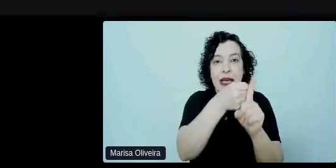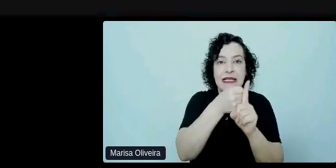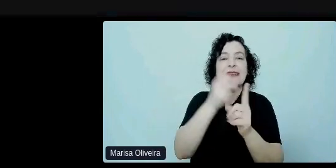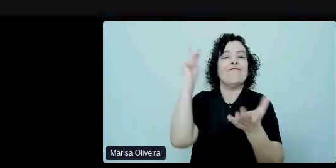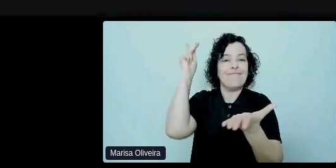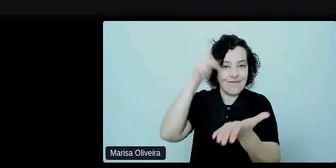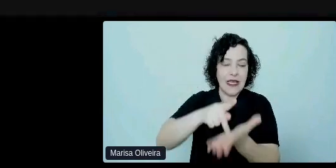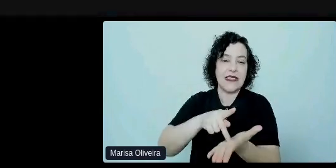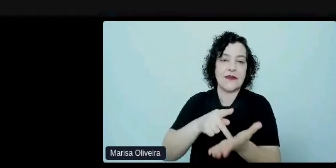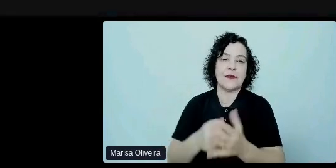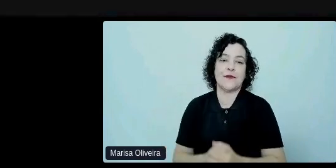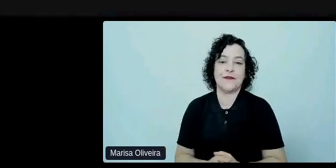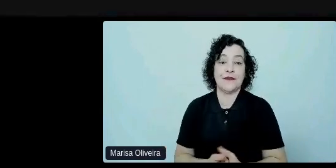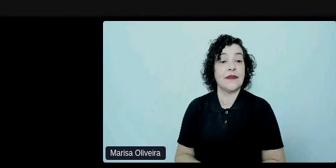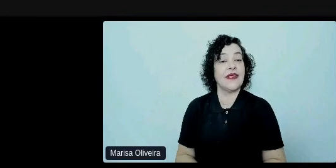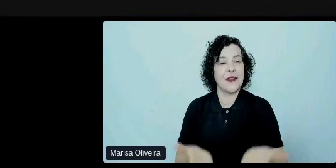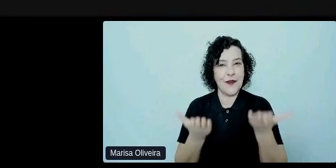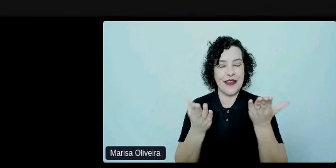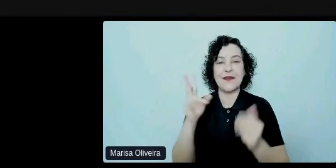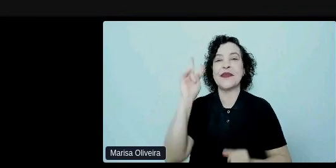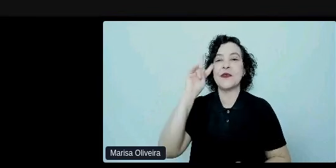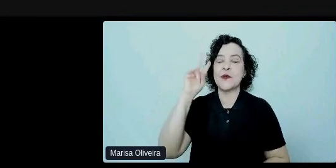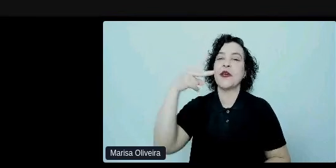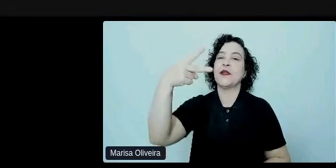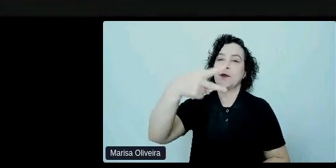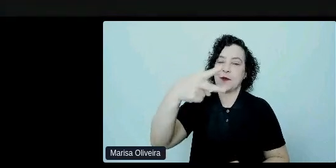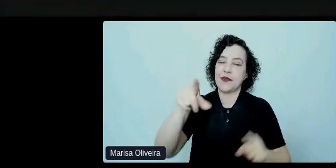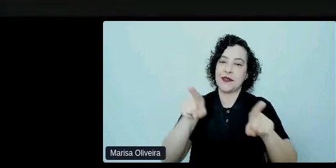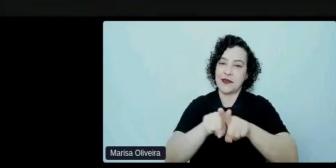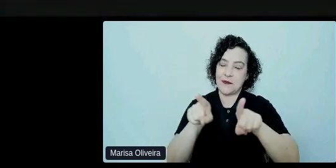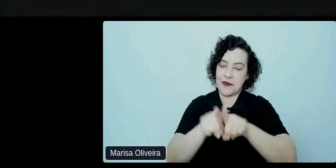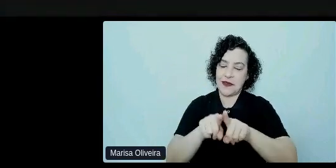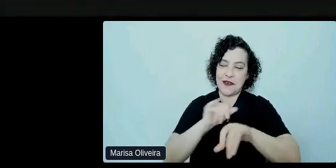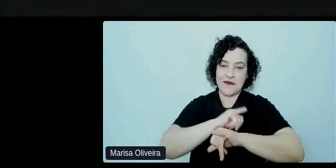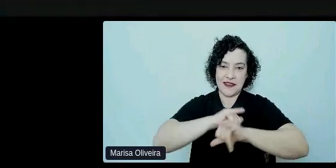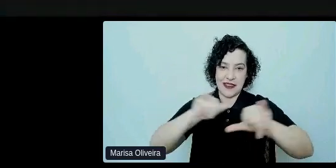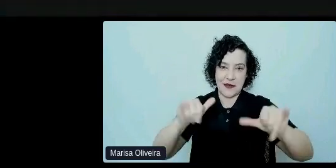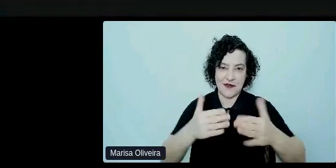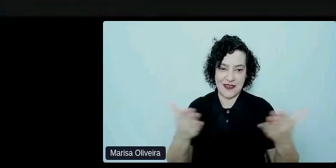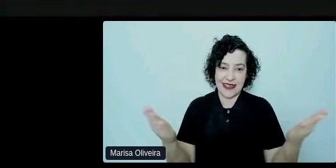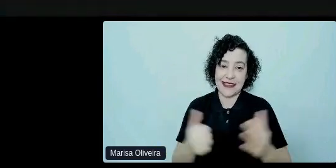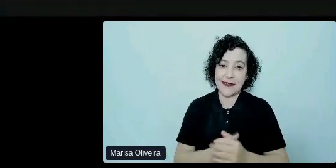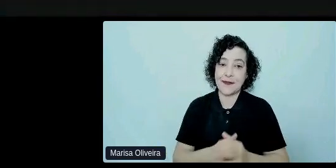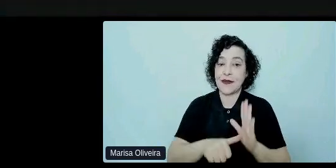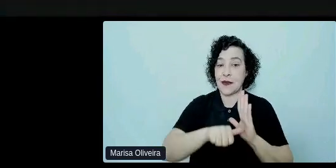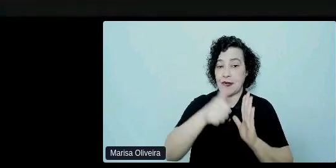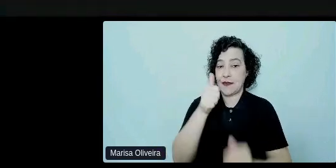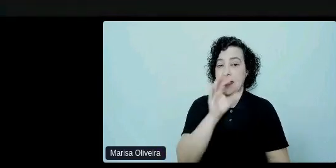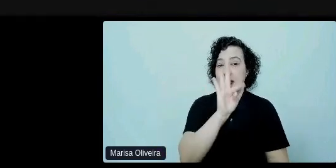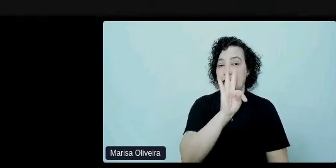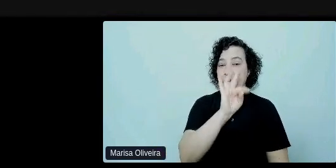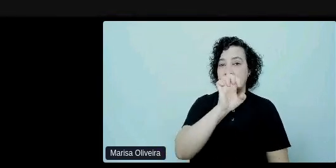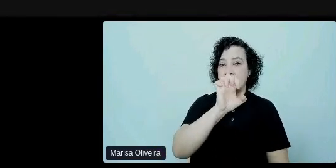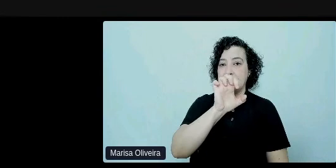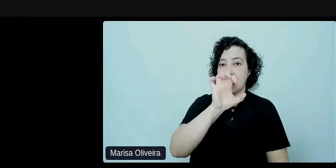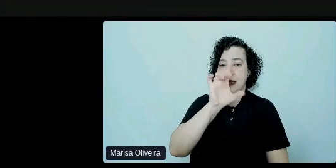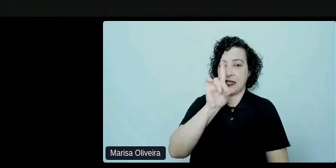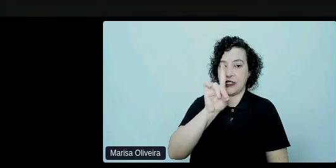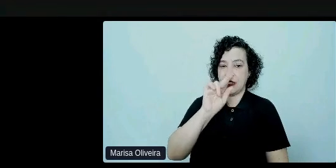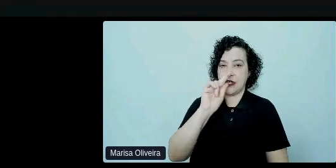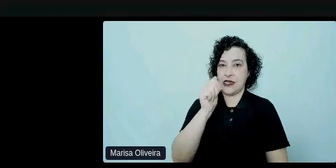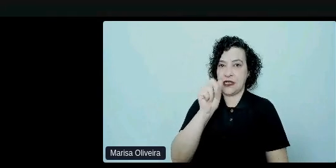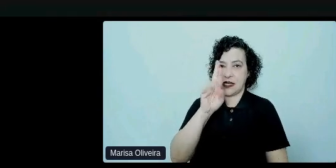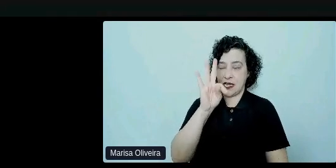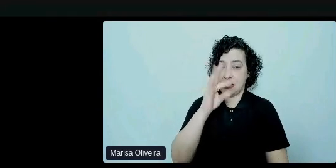aqui duas histórias também, que a primeira é do Ted Hart, ele é um engenheiro sênior